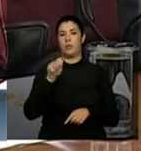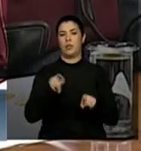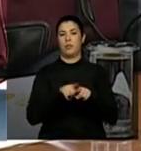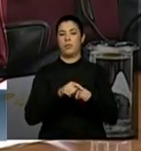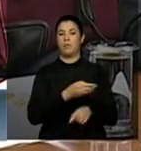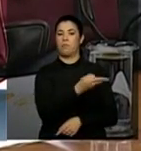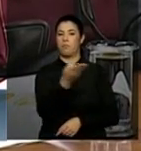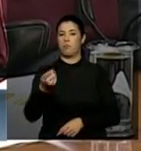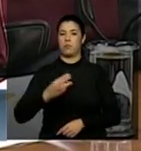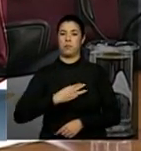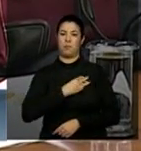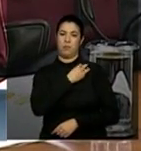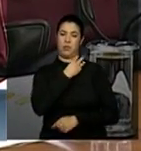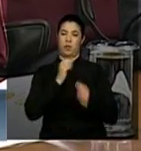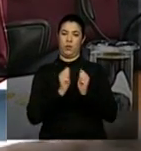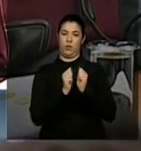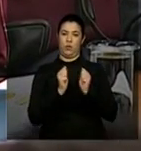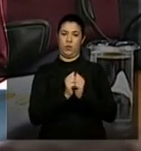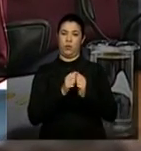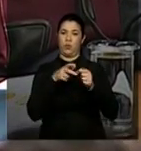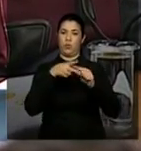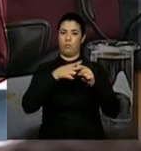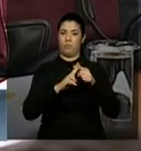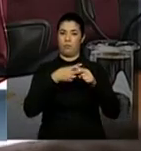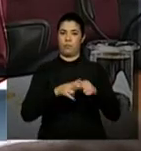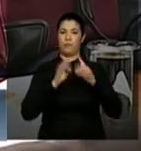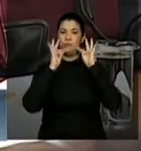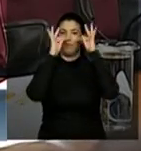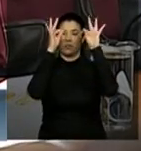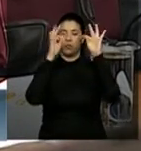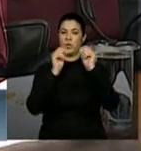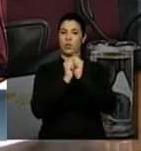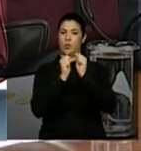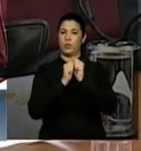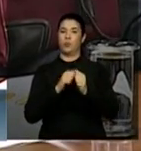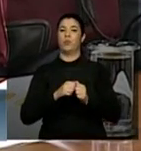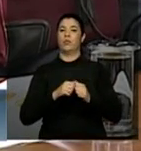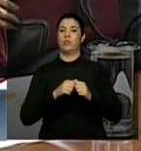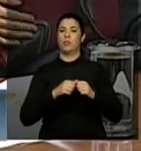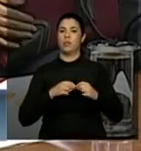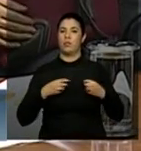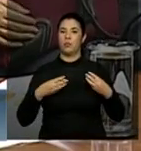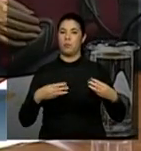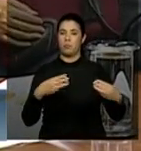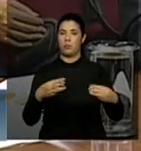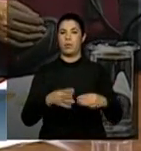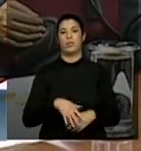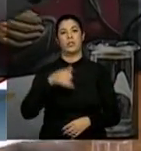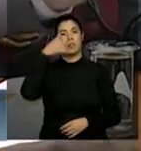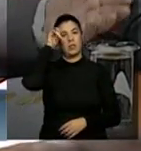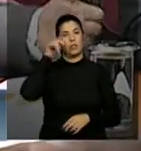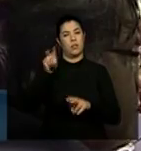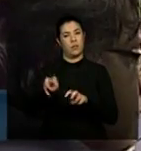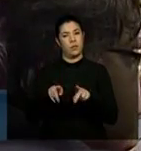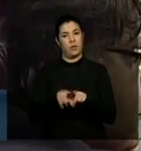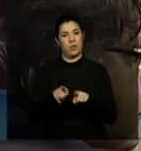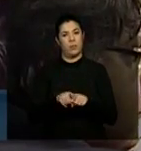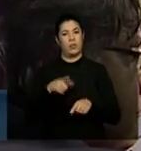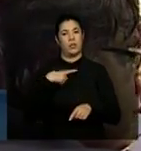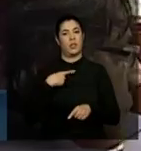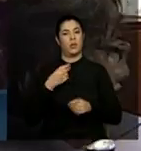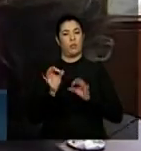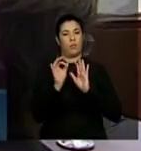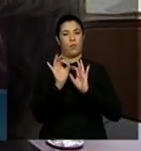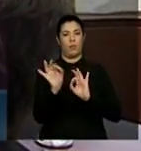porque essa ferramenta, junto com o Ministério da Agricultura, nós teremos uma condição muito especial, até no projeto do Fundo